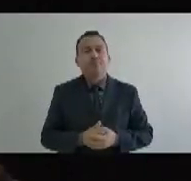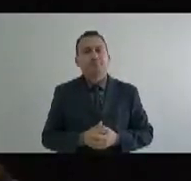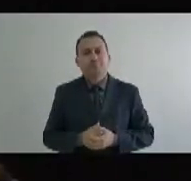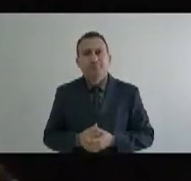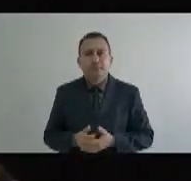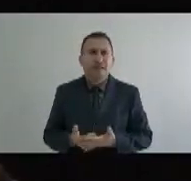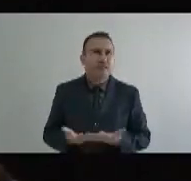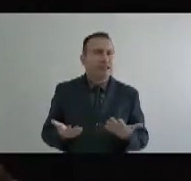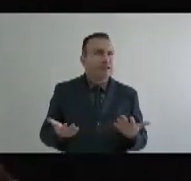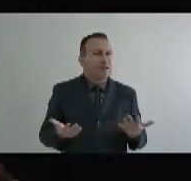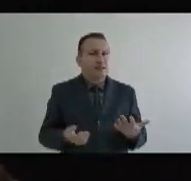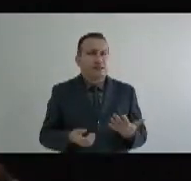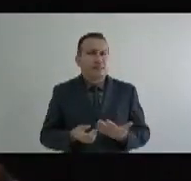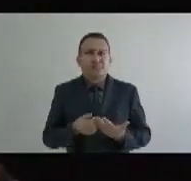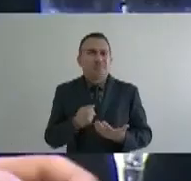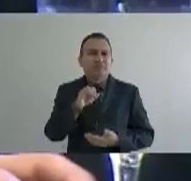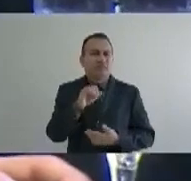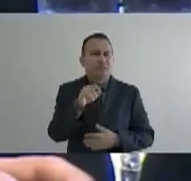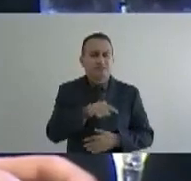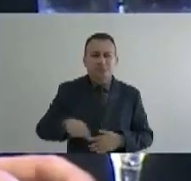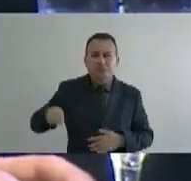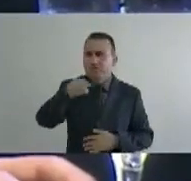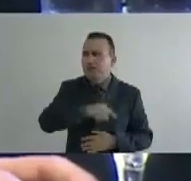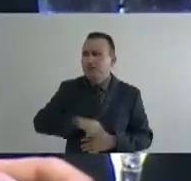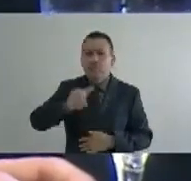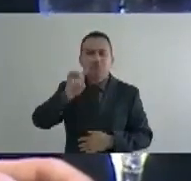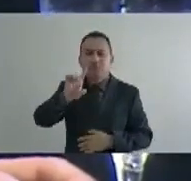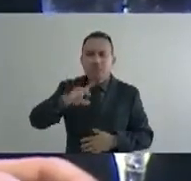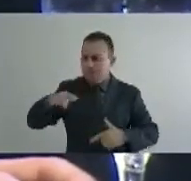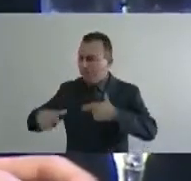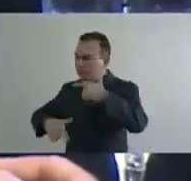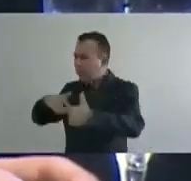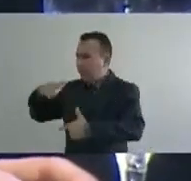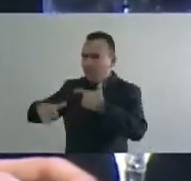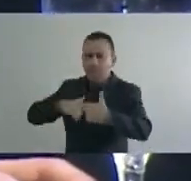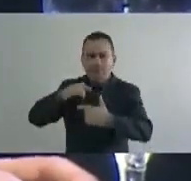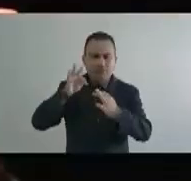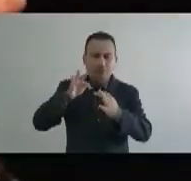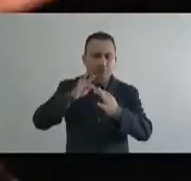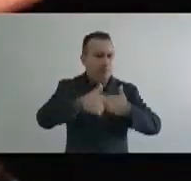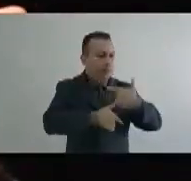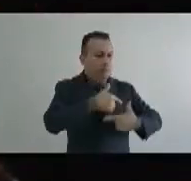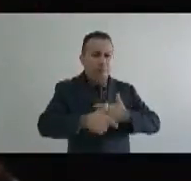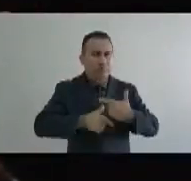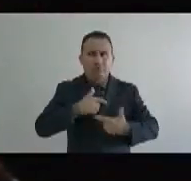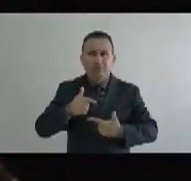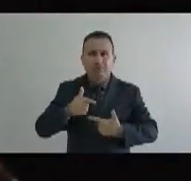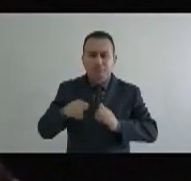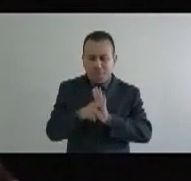que não adianta estarmos onde estamos, termos sido escolhidos, estarmos na função que estamos, só para